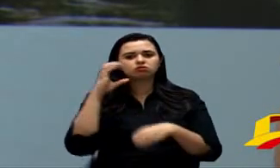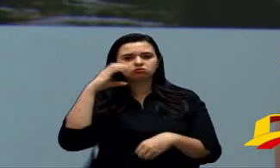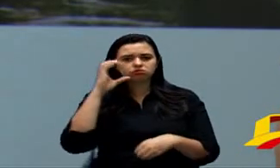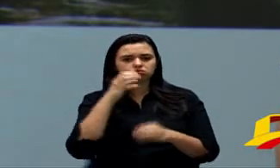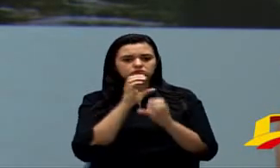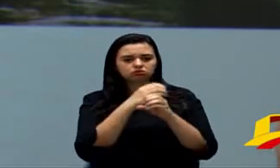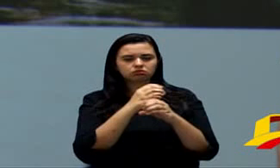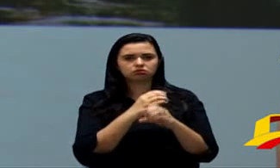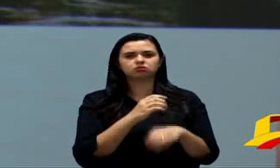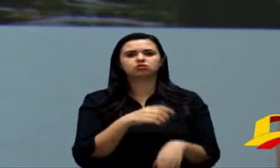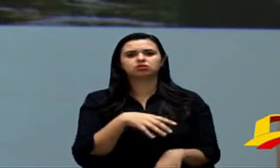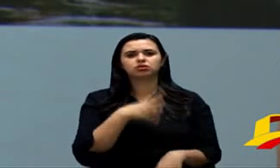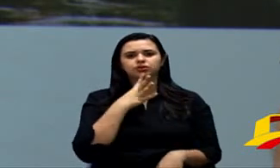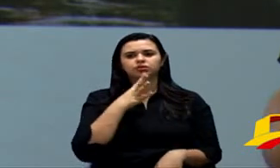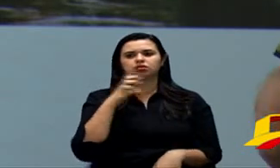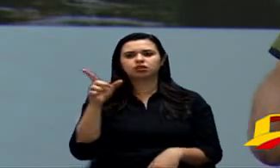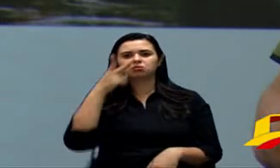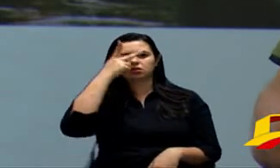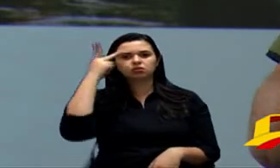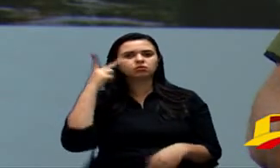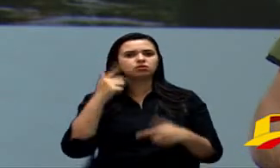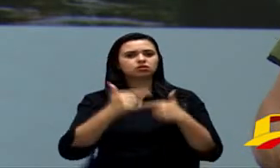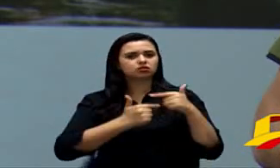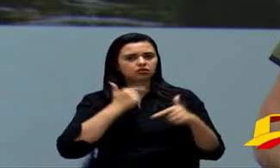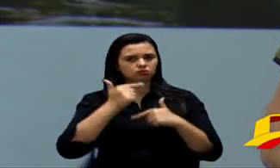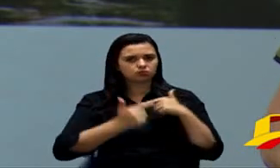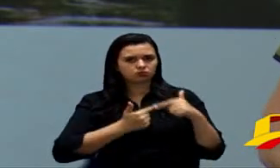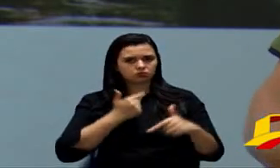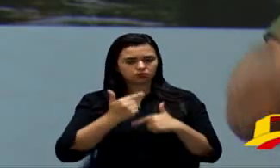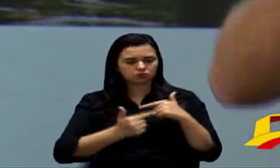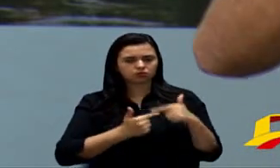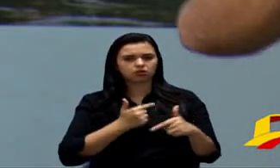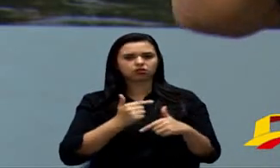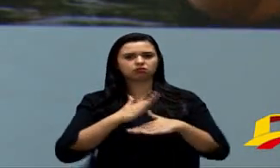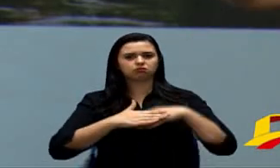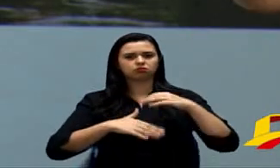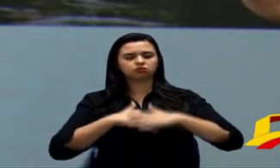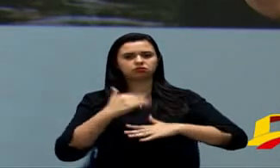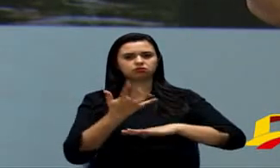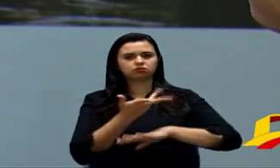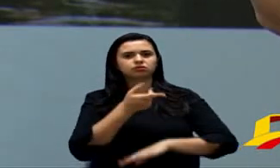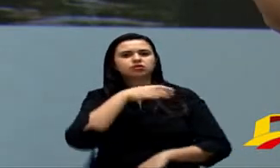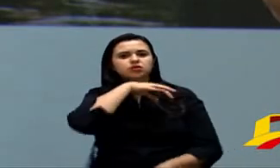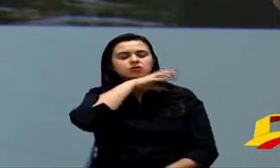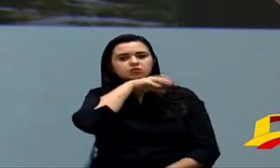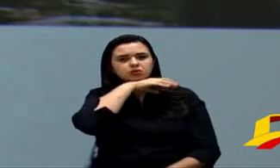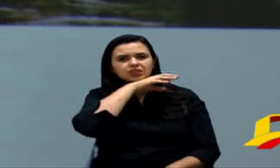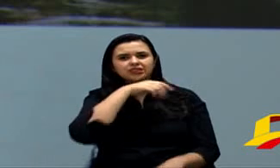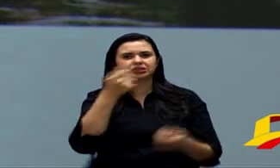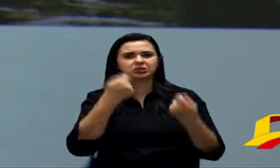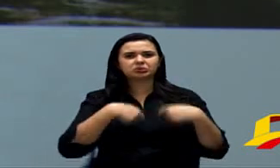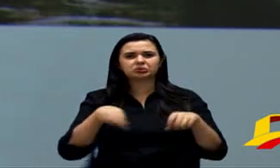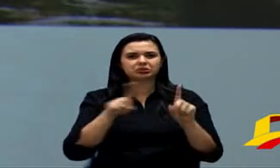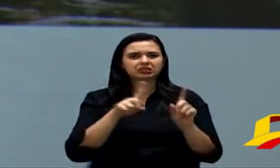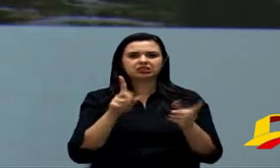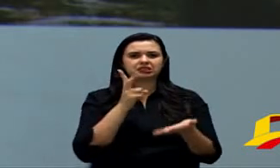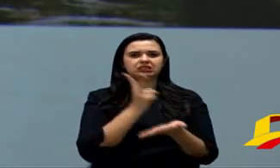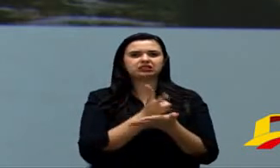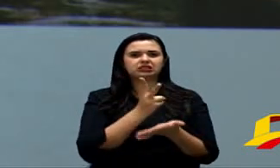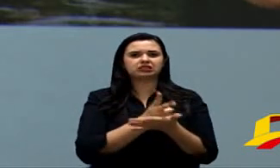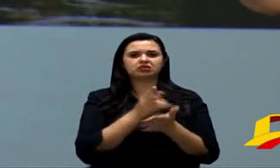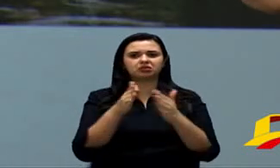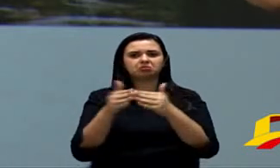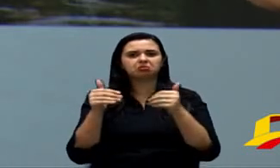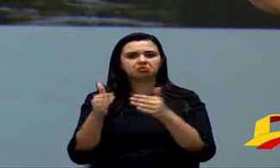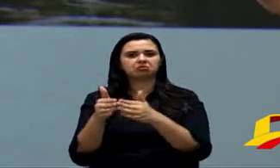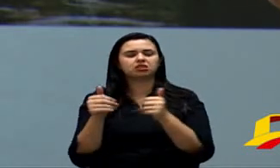que trabalham e vivem do trabalho com esses animais e que não precisam a todo momento pedir dinheiro para comprar